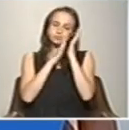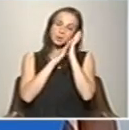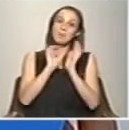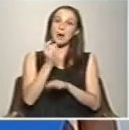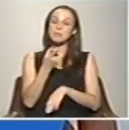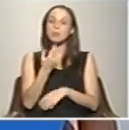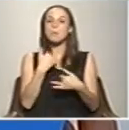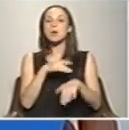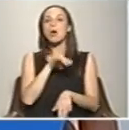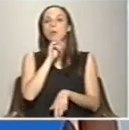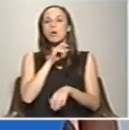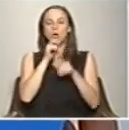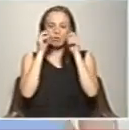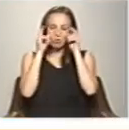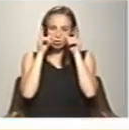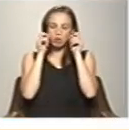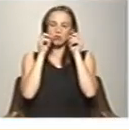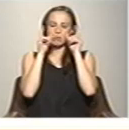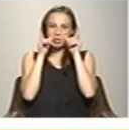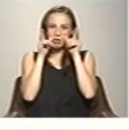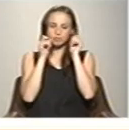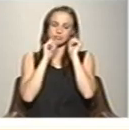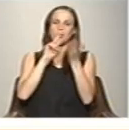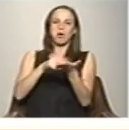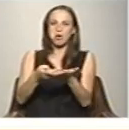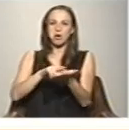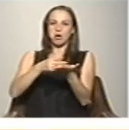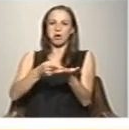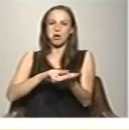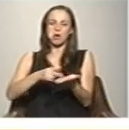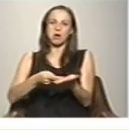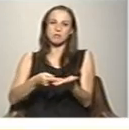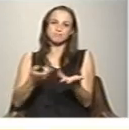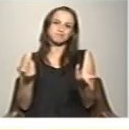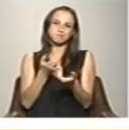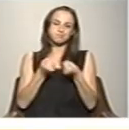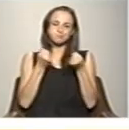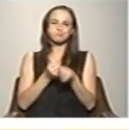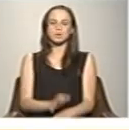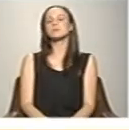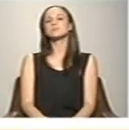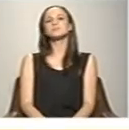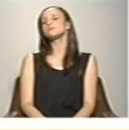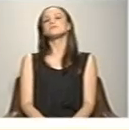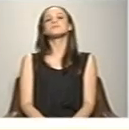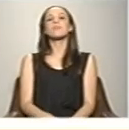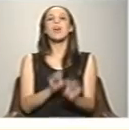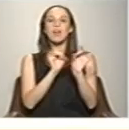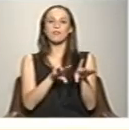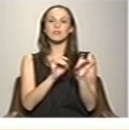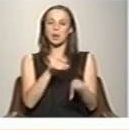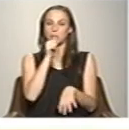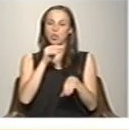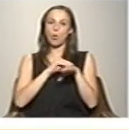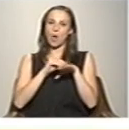mas podem provocar um acordar mais frequente durante a noite e ter um ciclo de sono mais superficial. Por isso, é de evitar realmente as